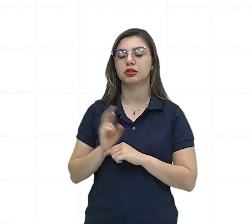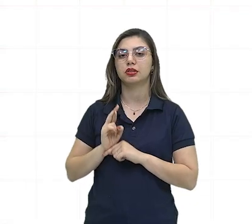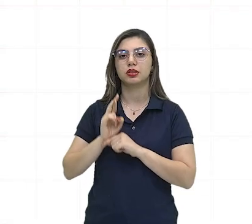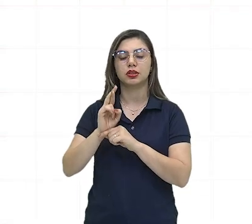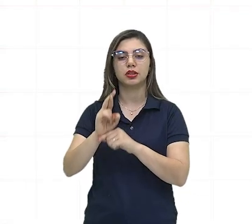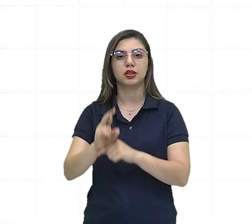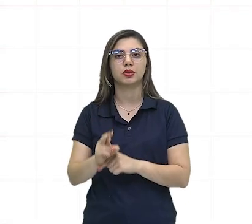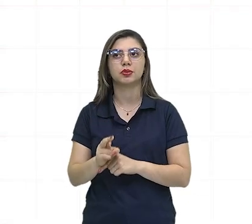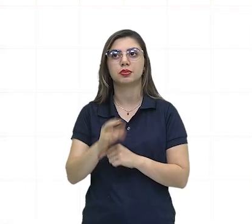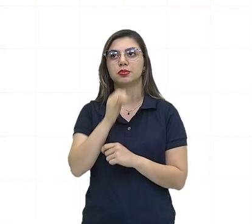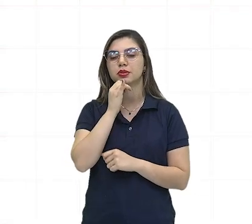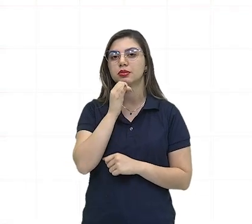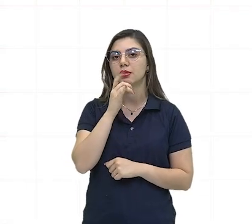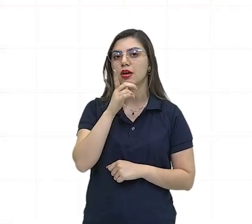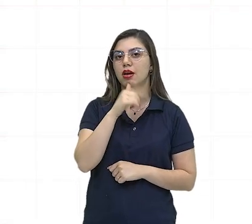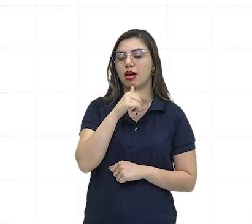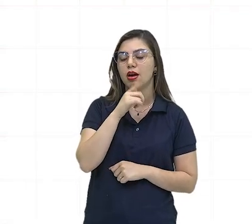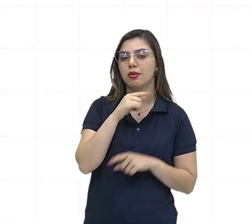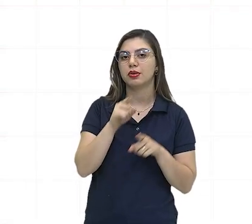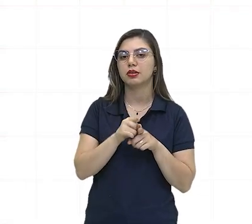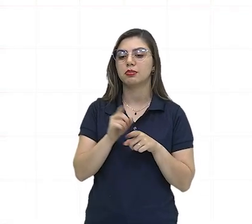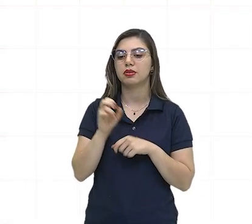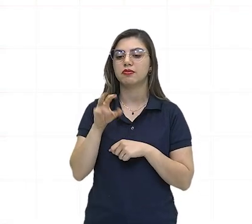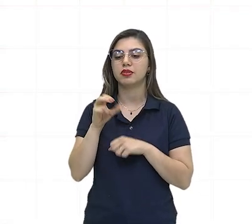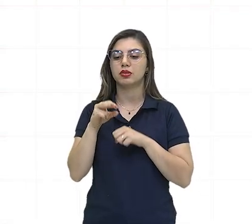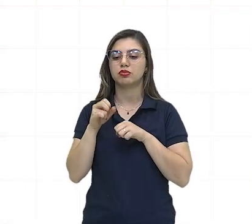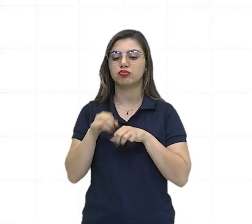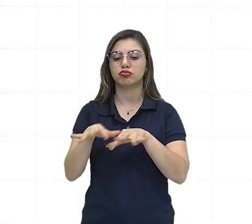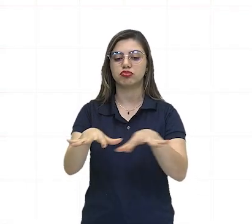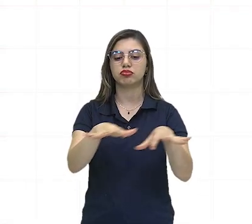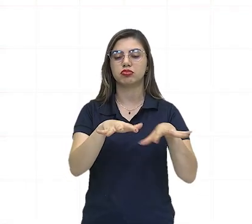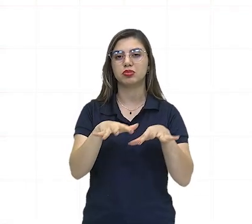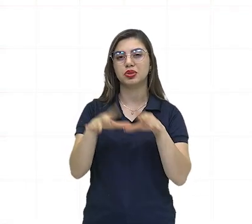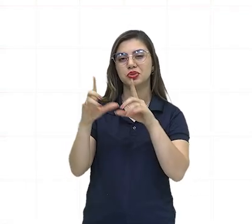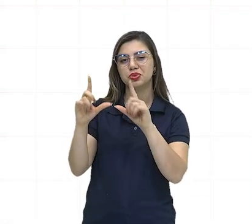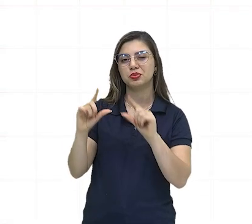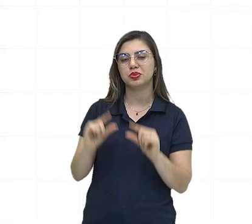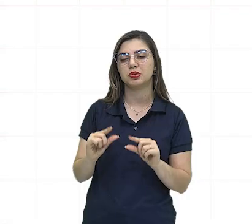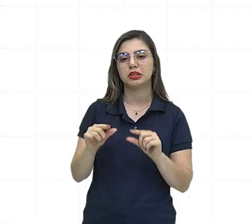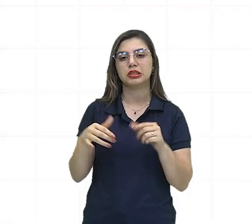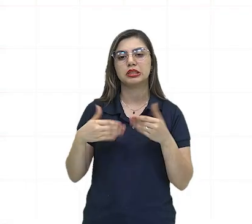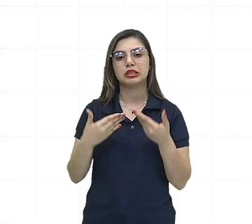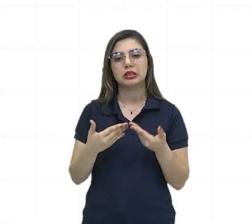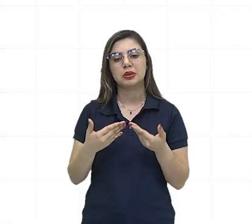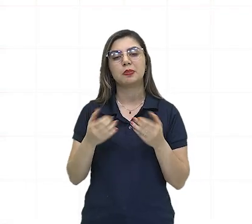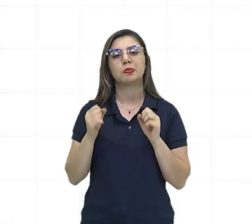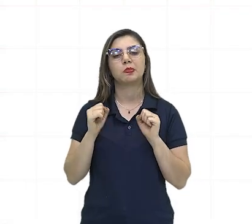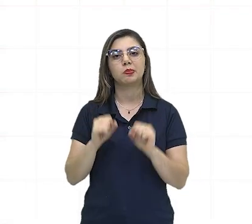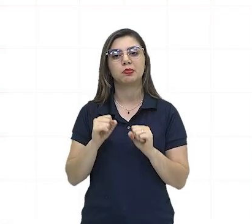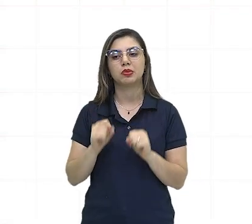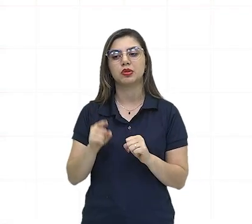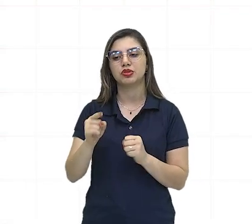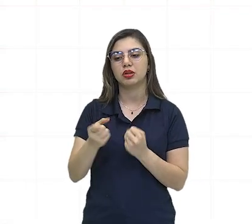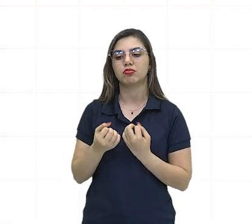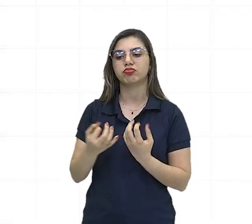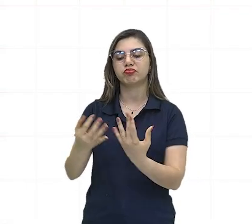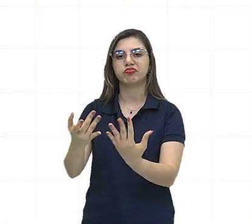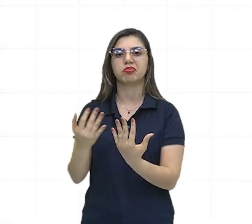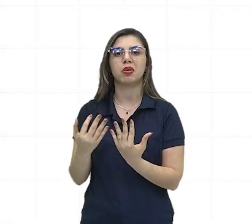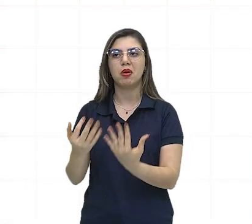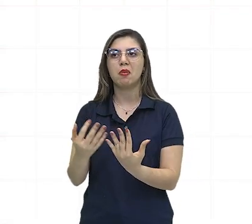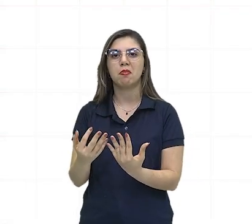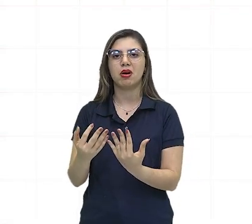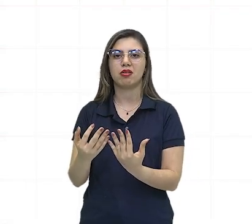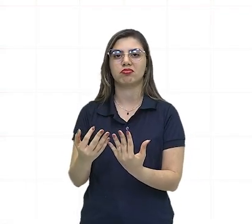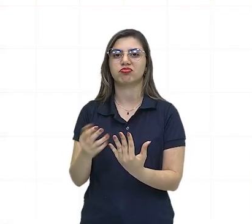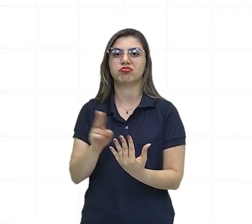recursos como água e fertilizantes pode resultar em desperdício. Então, nós vimos